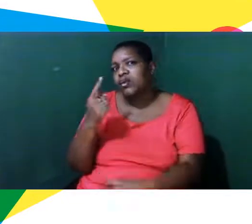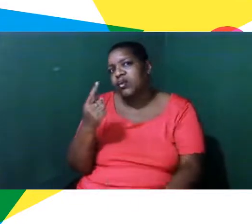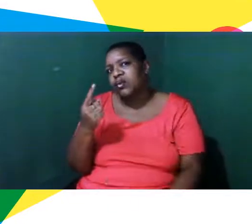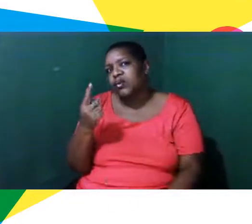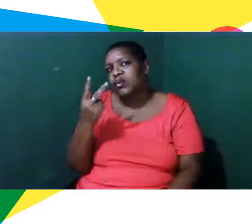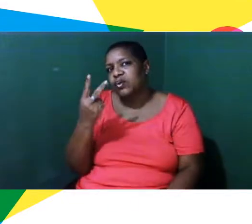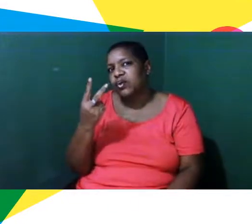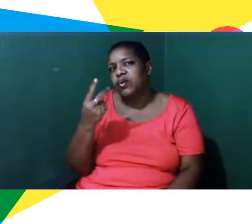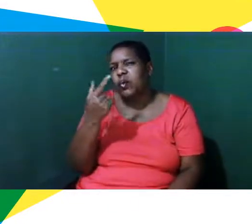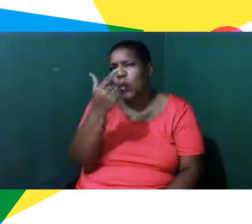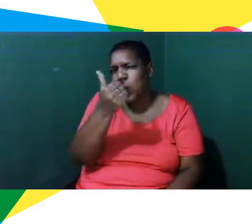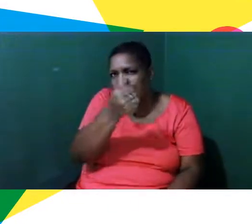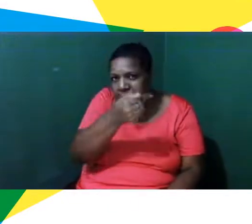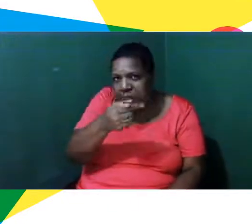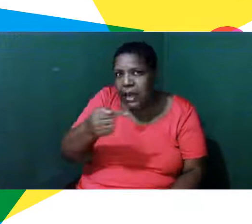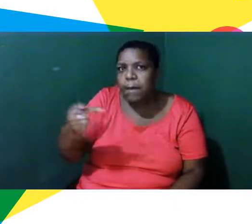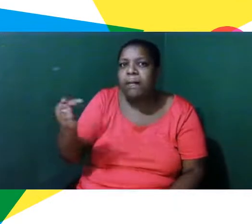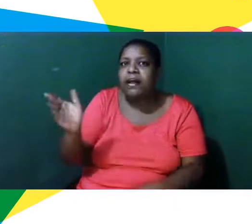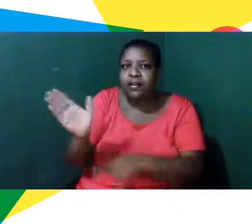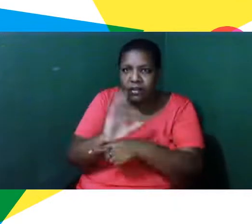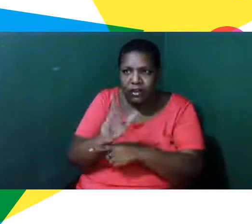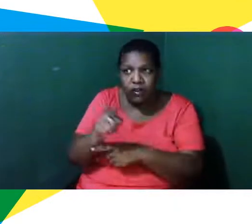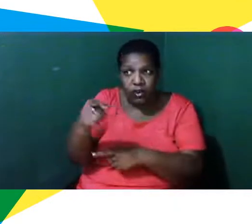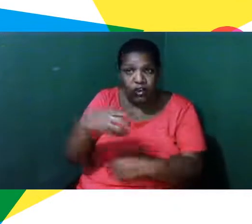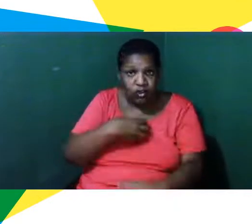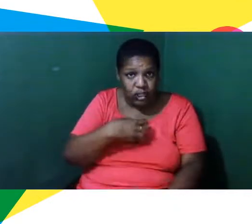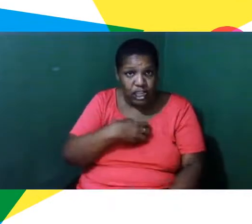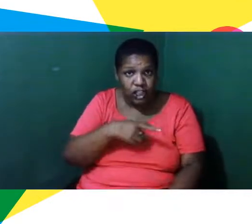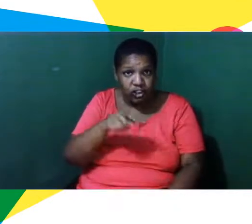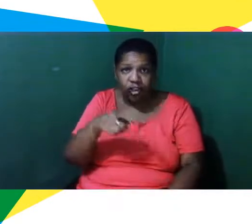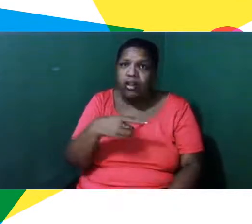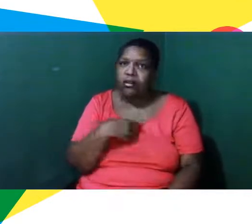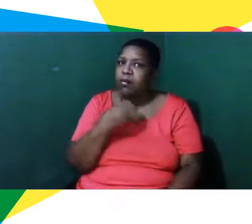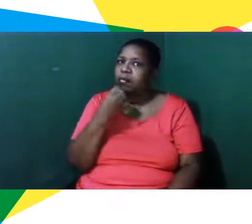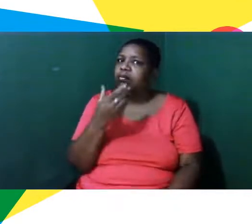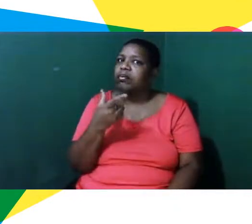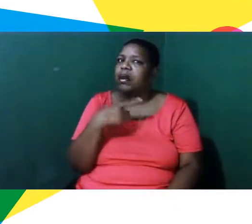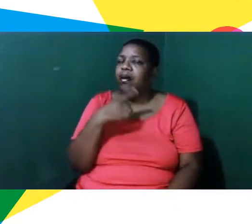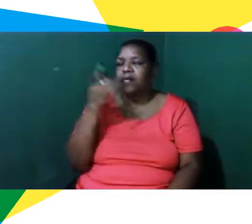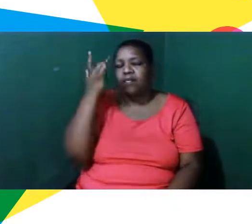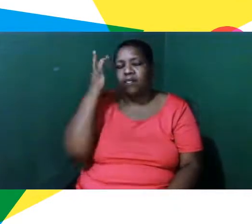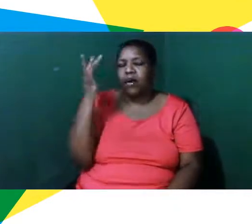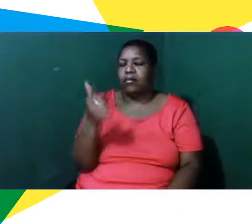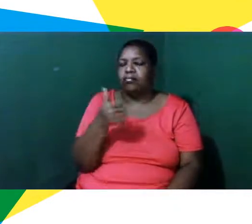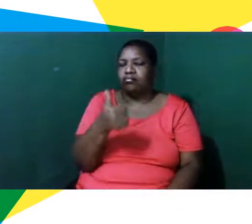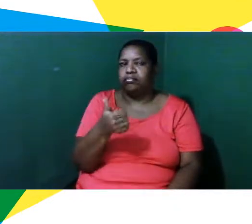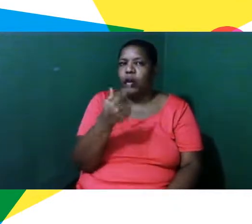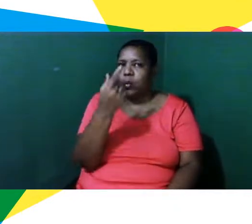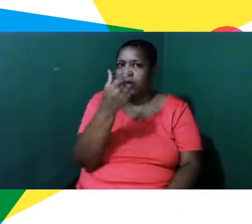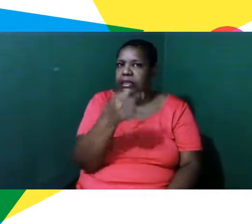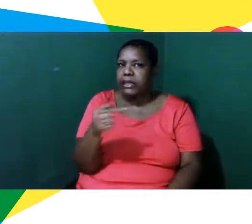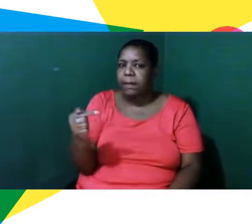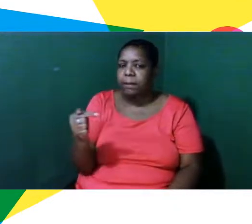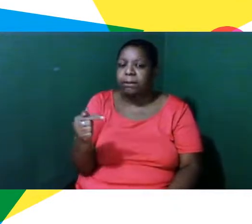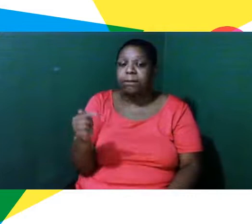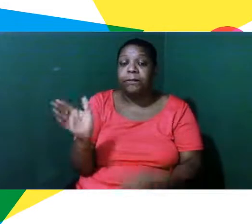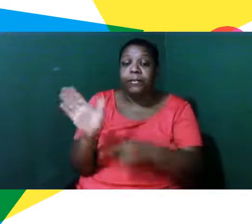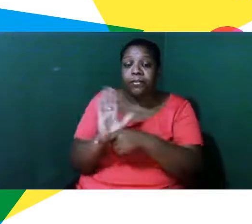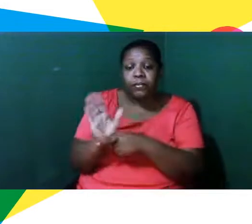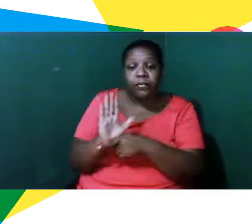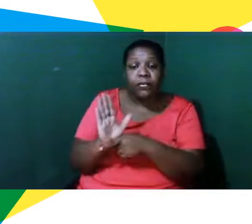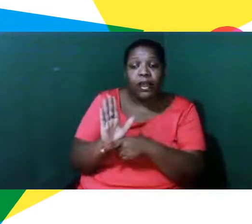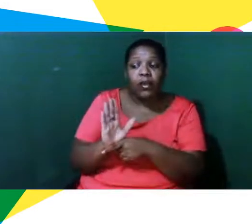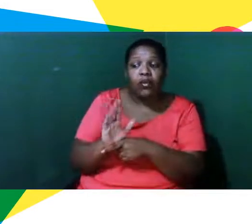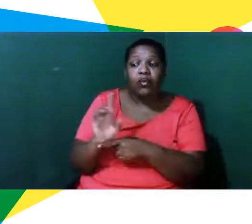dia uma semana assim para fazer um vídeo Nesse estilo eu acho é bem bem fazível para quem tá começando porque é um vídeo que